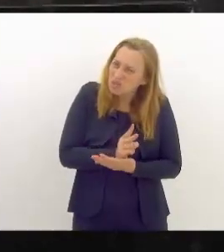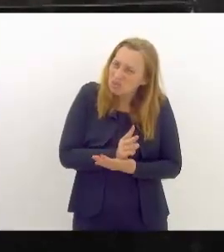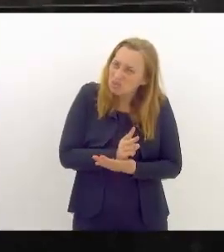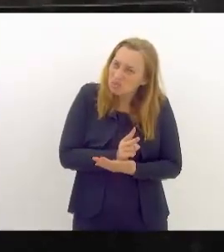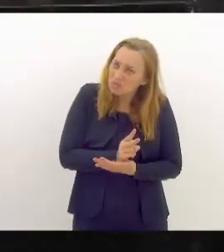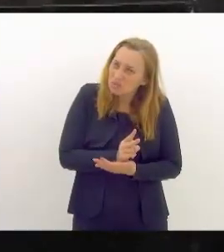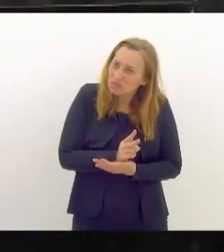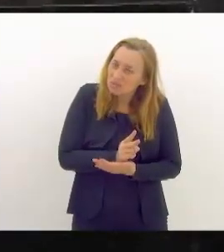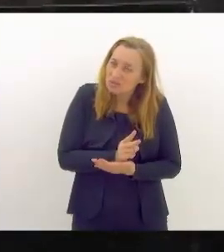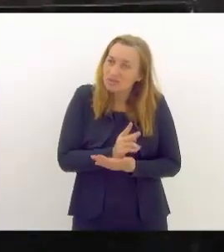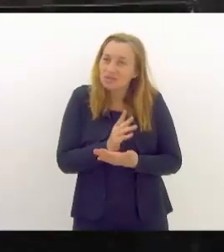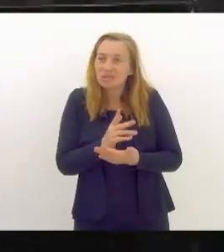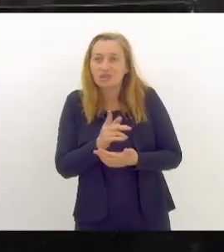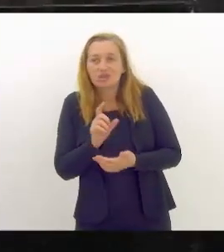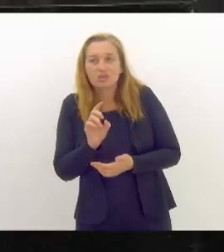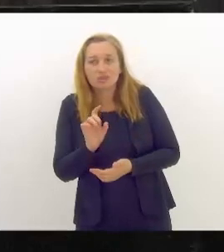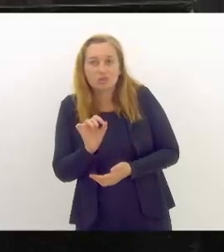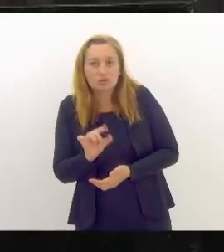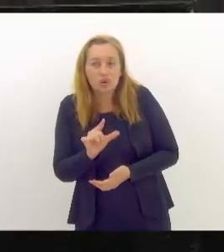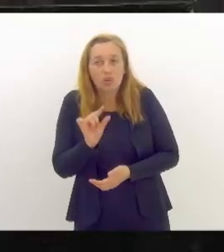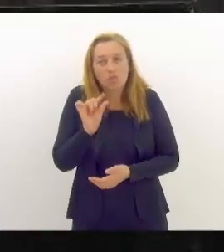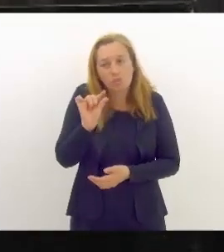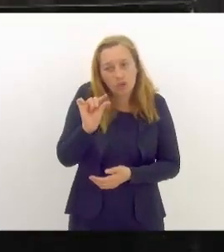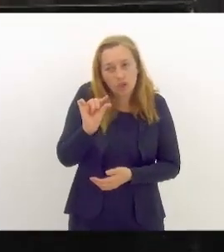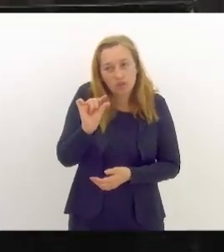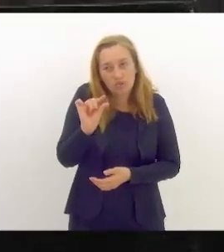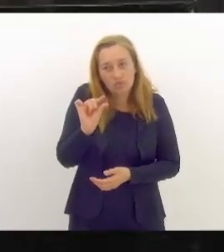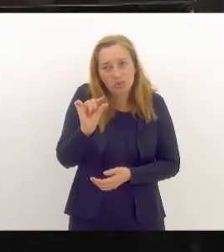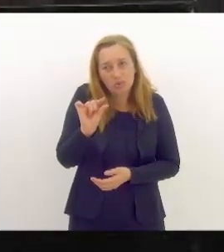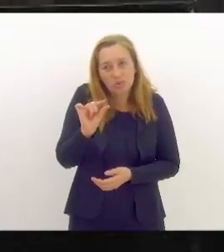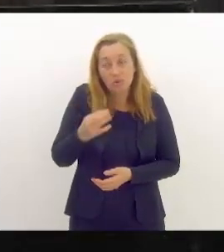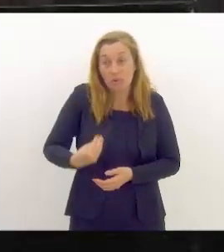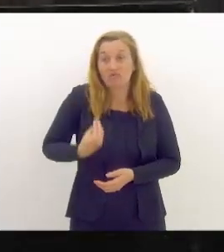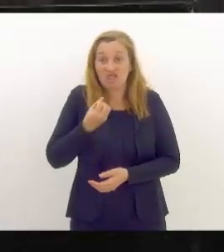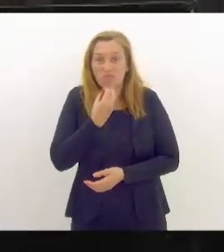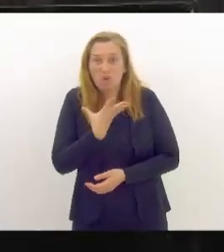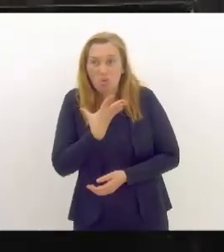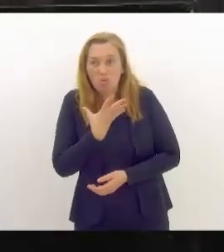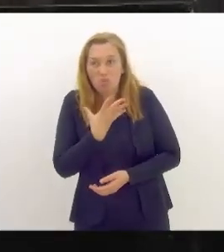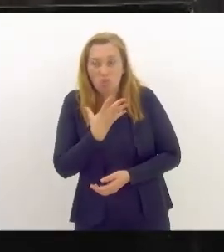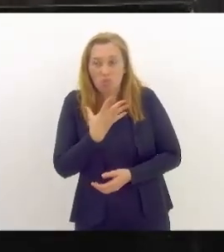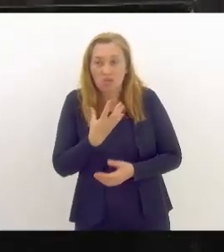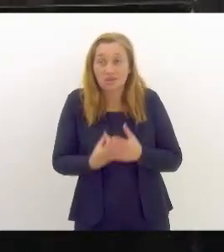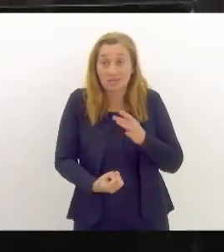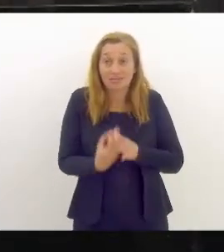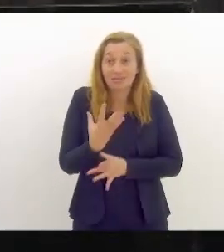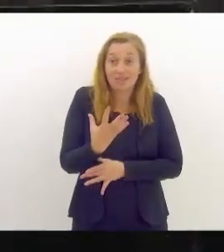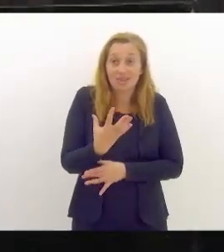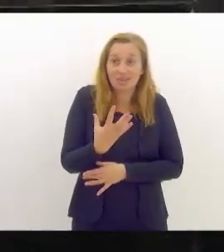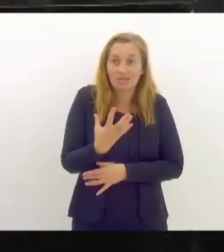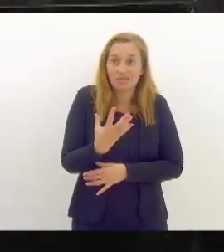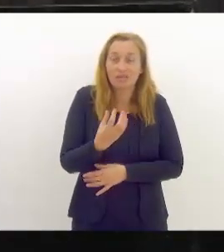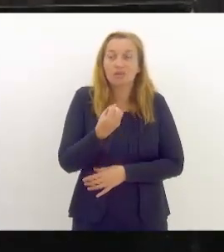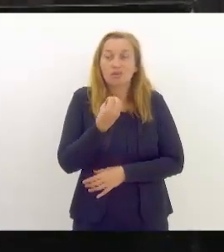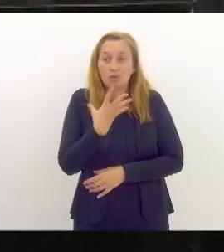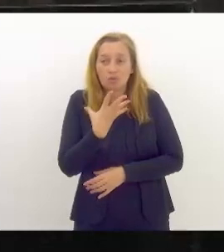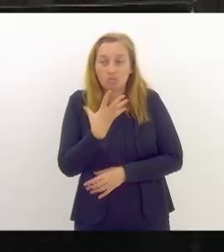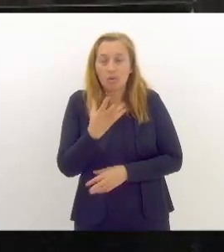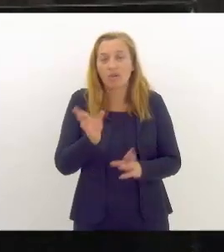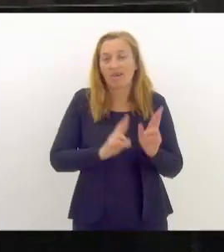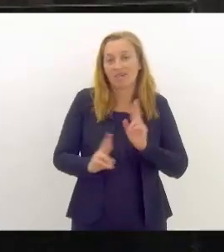muitas vezes é só um instante uma vida boa mesmo ela se constrói com boas